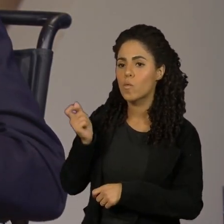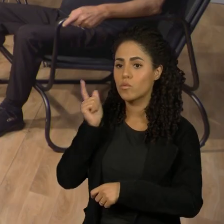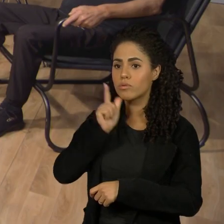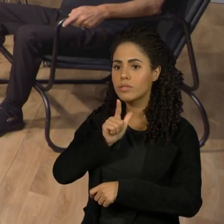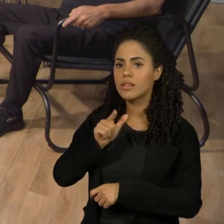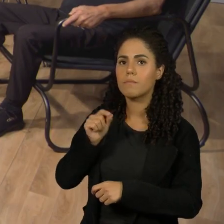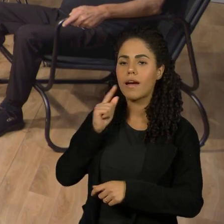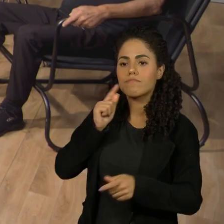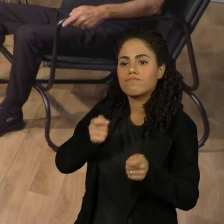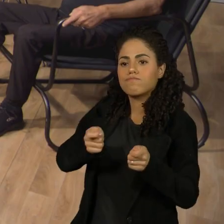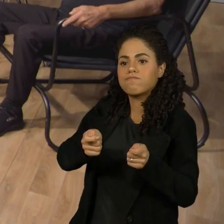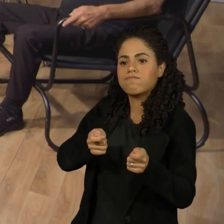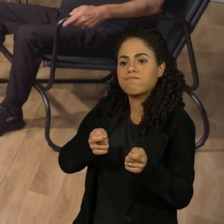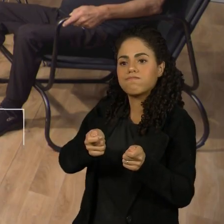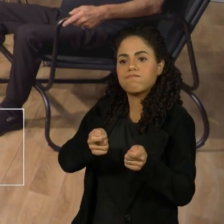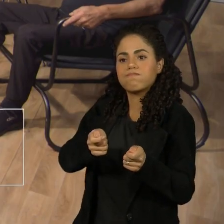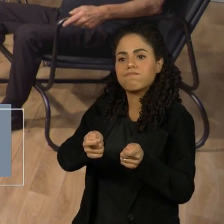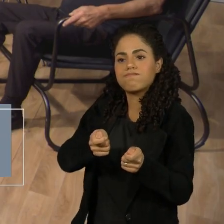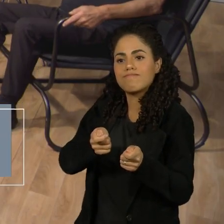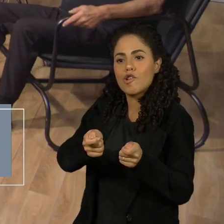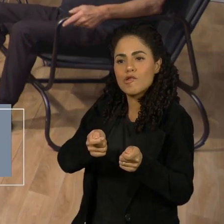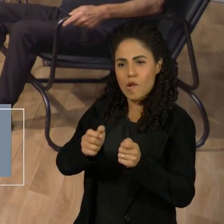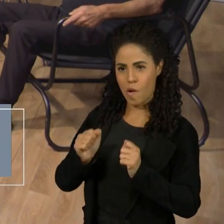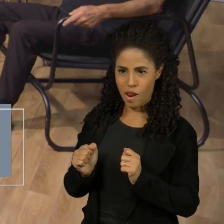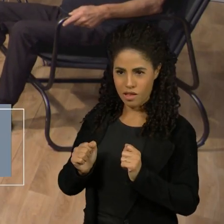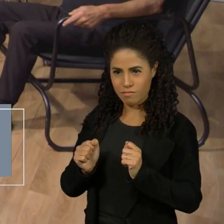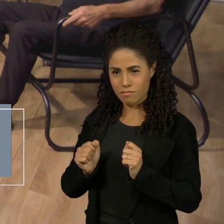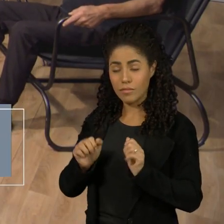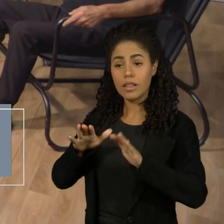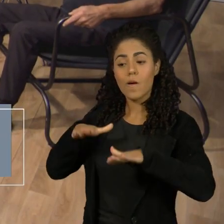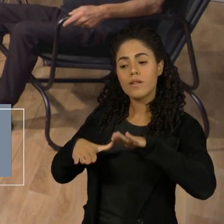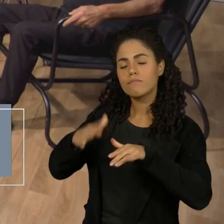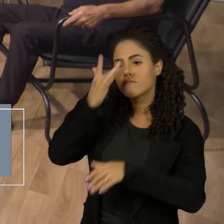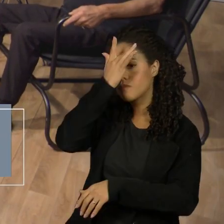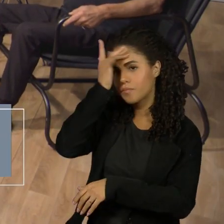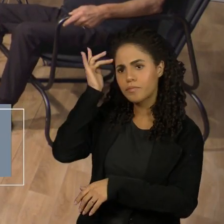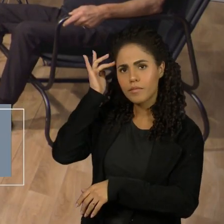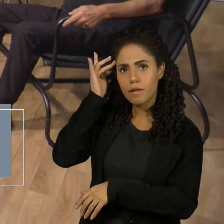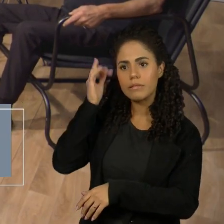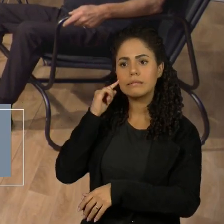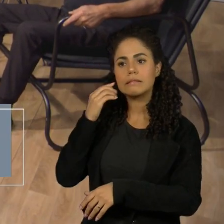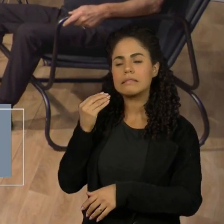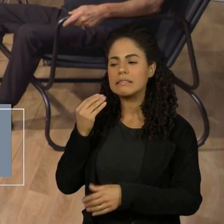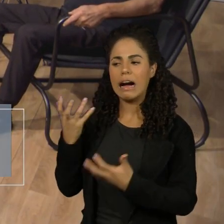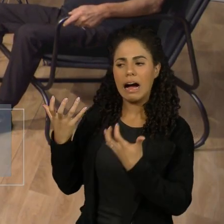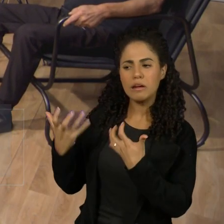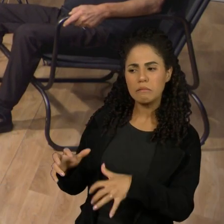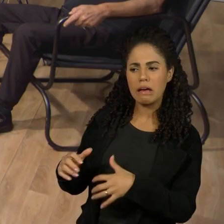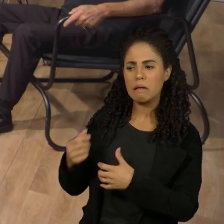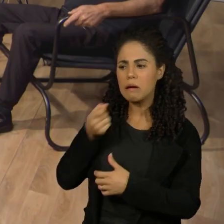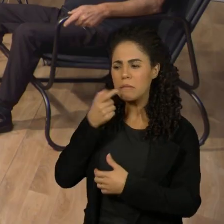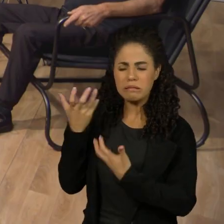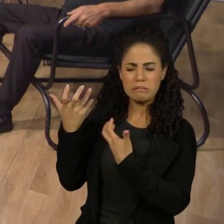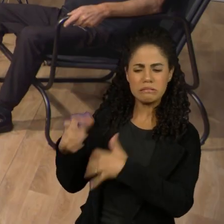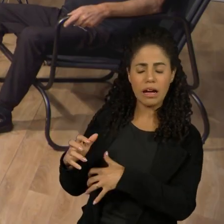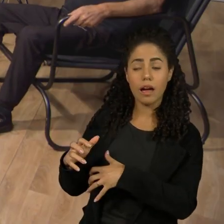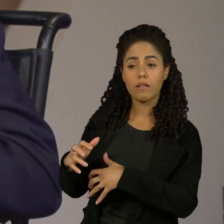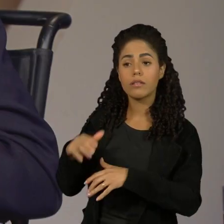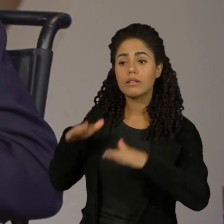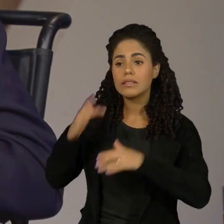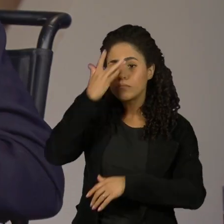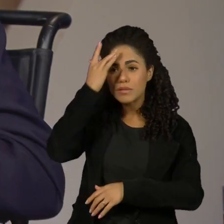mas não é. É o HIV que traz o coquetel. Então, muitas pessoas relutam em tomar o medicamento, muitas pessoas